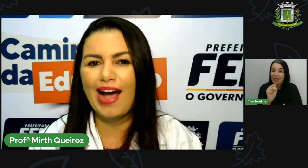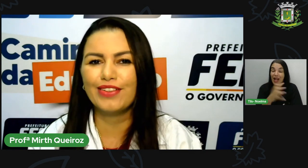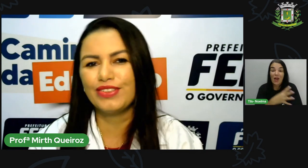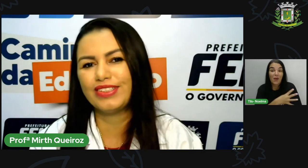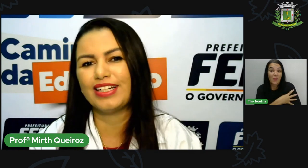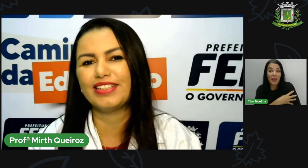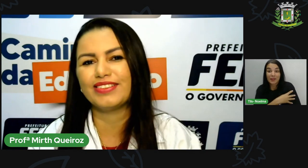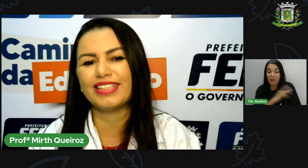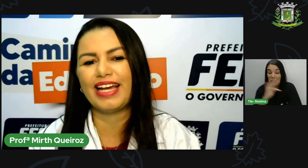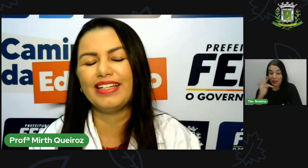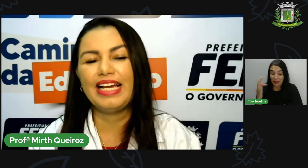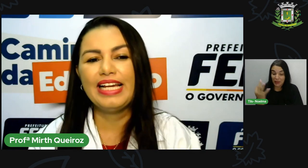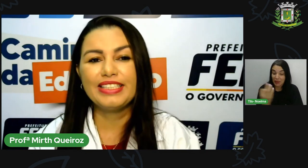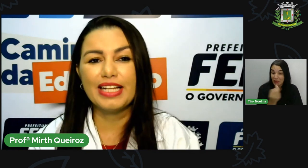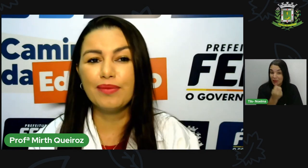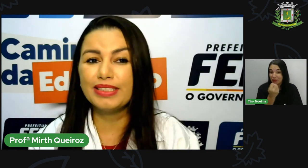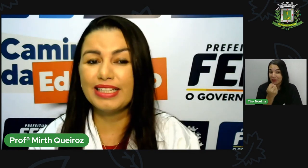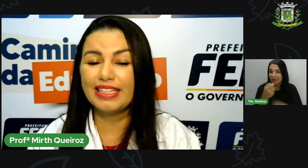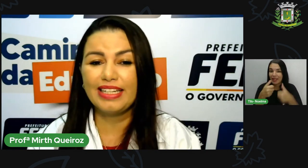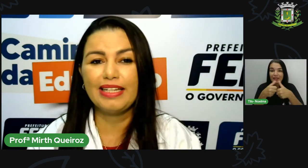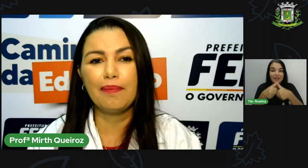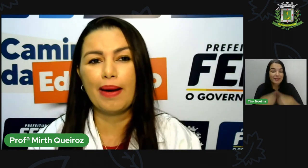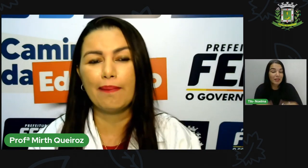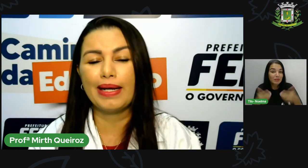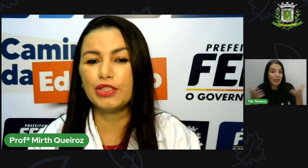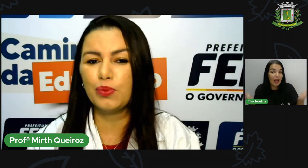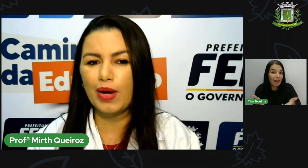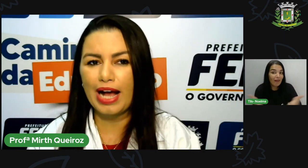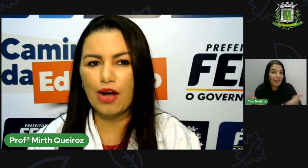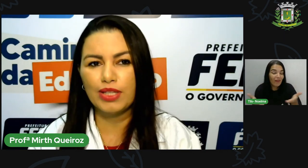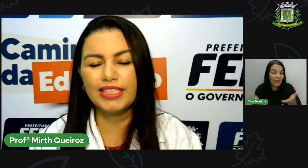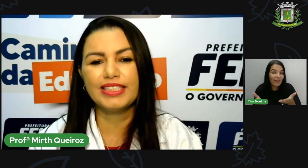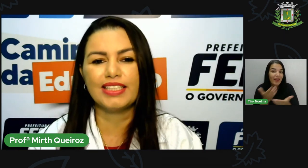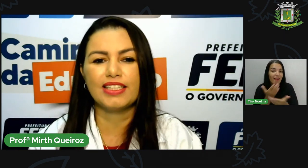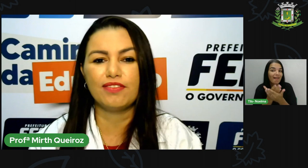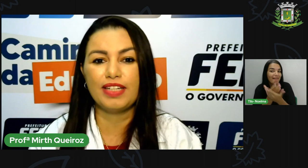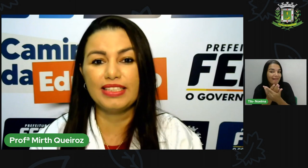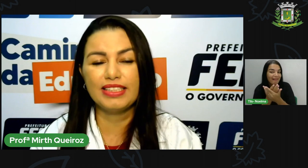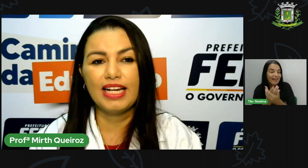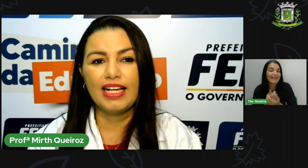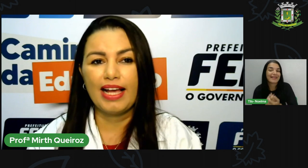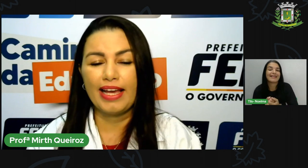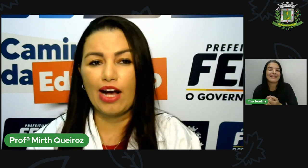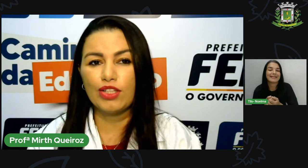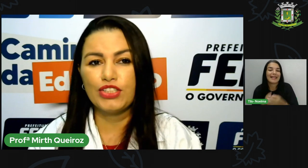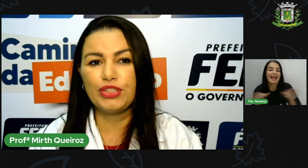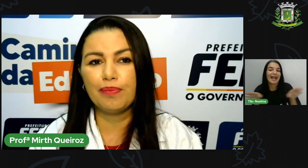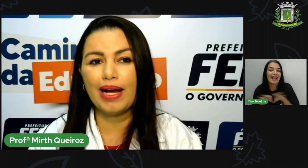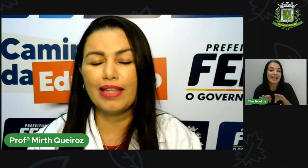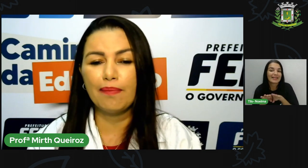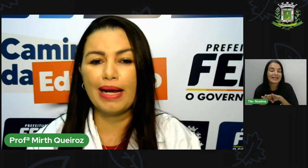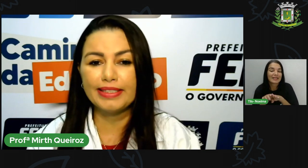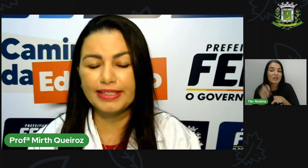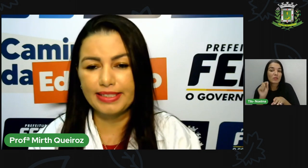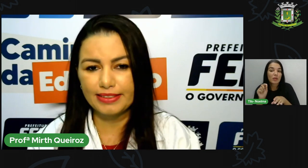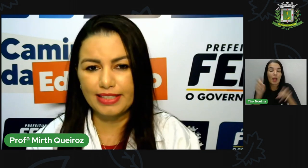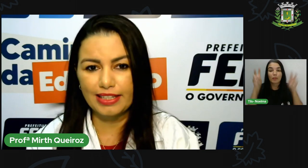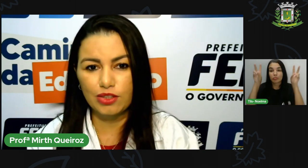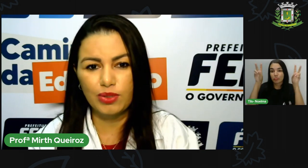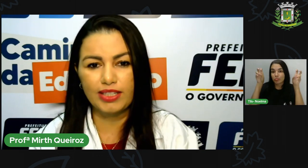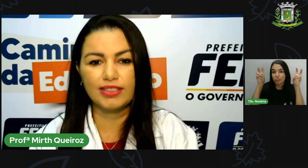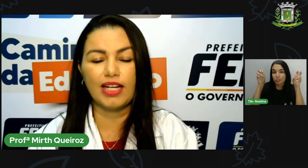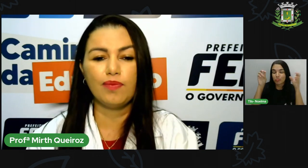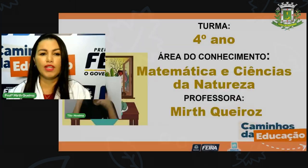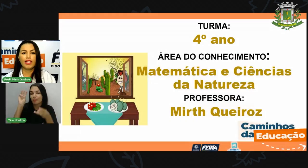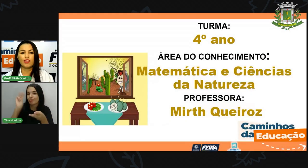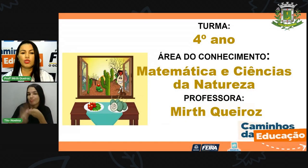quartos anos, né? Estamos aqui para mais uma aula, dessa vez é aula de Matemática e Ciência da